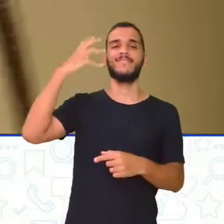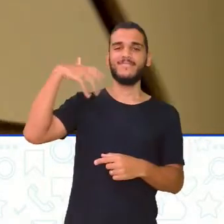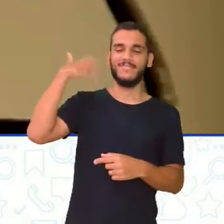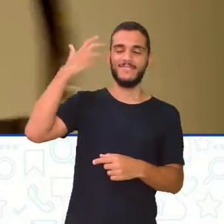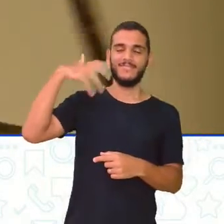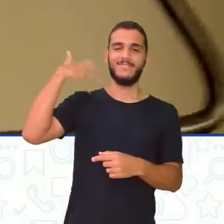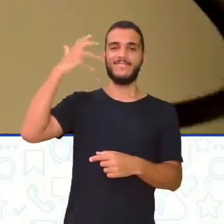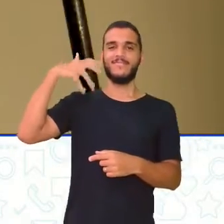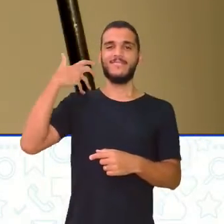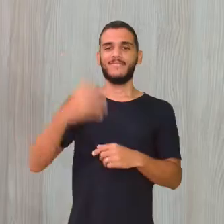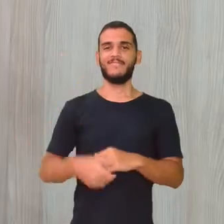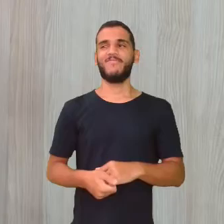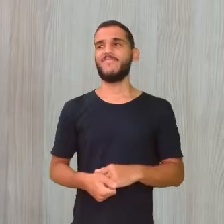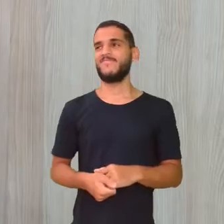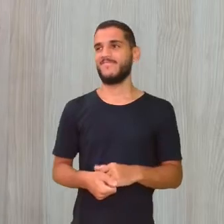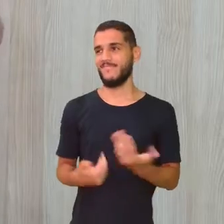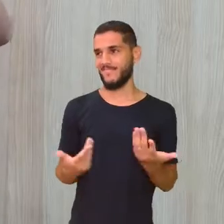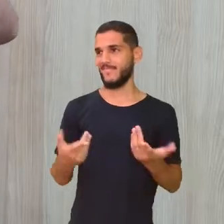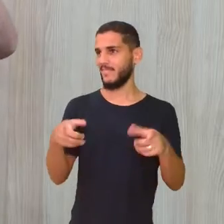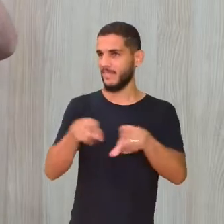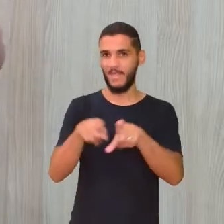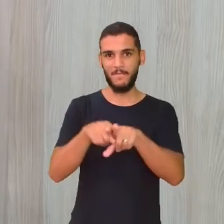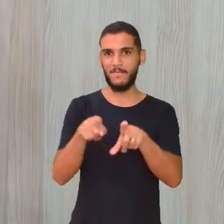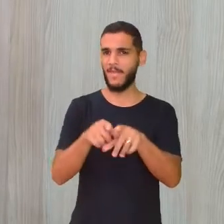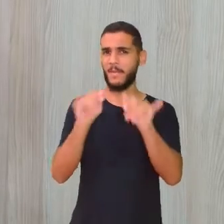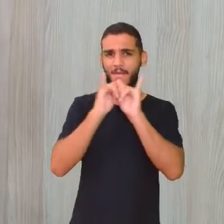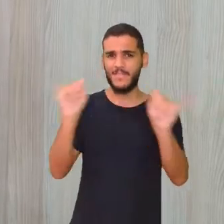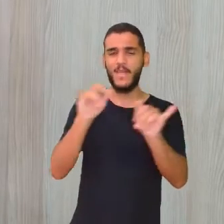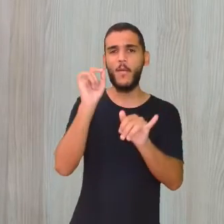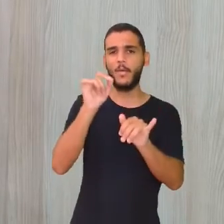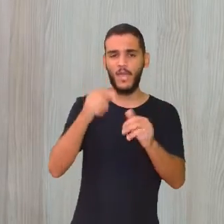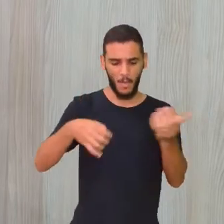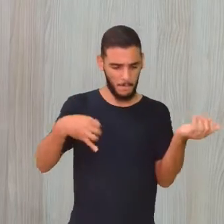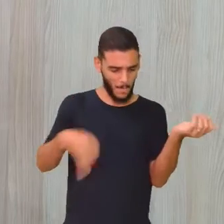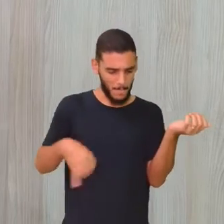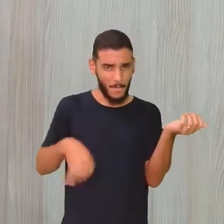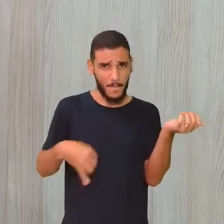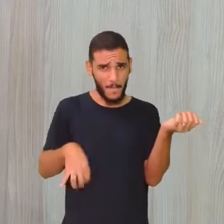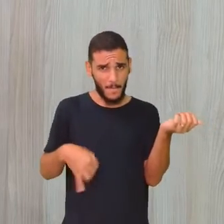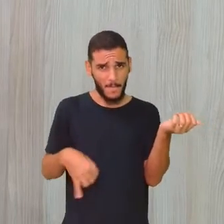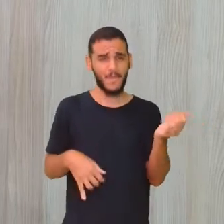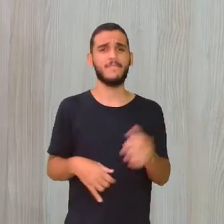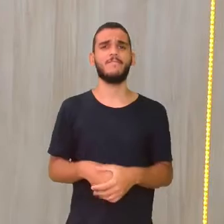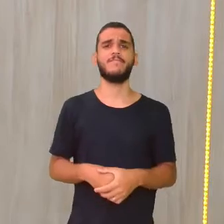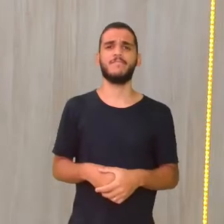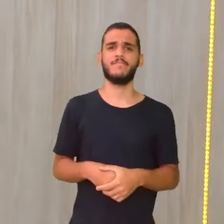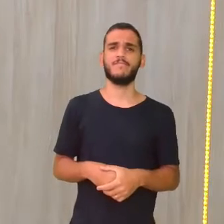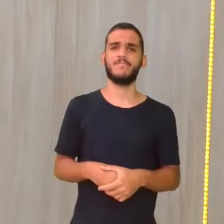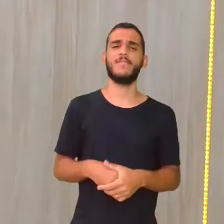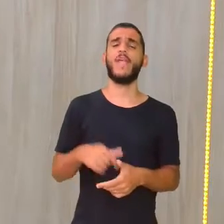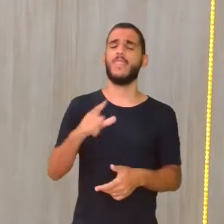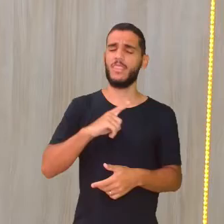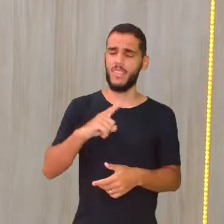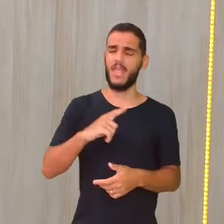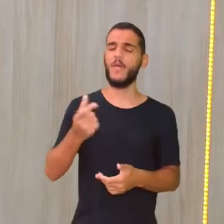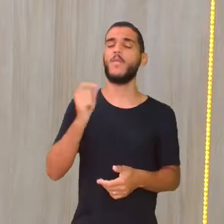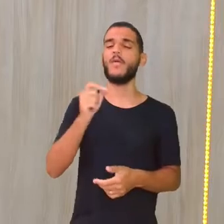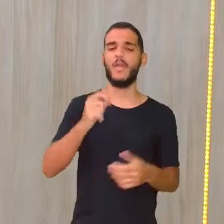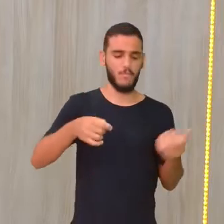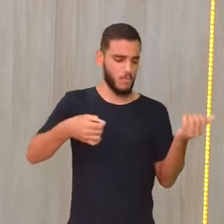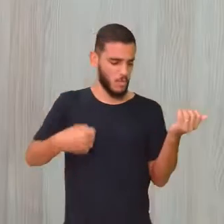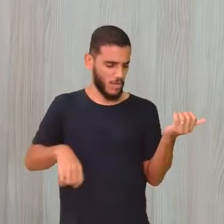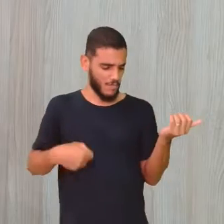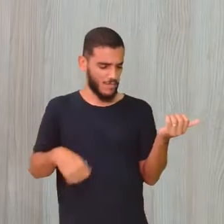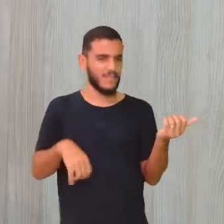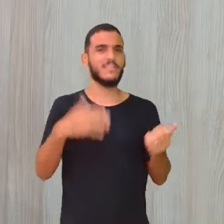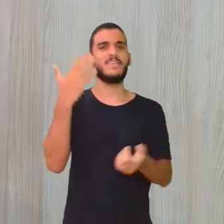para... para quê? Para avisar que o cavaquinho... Aí, ainda tem isso, Gilson? Tem sim. Passar o cavaquinho para a